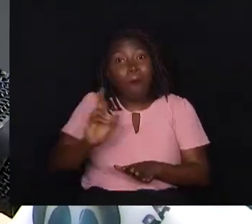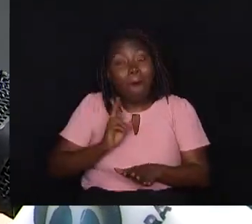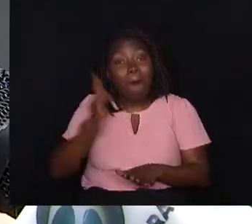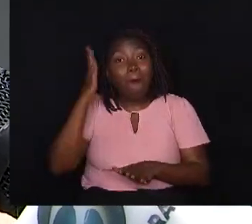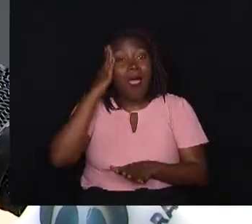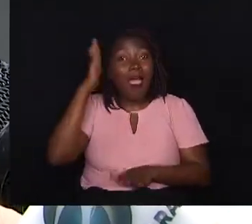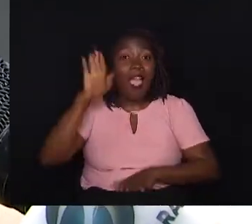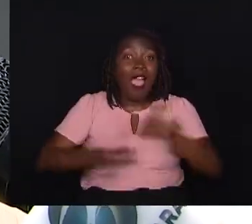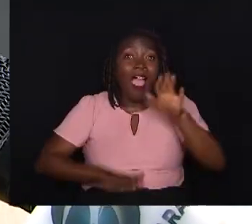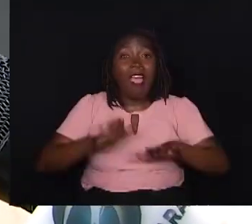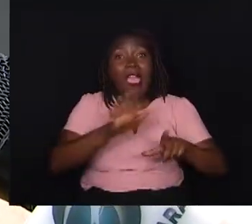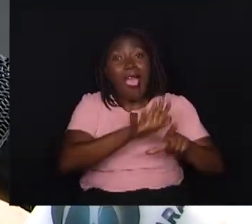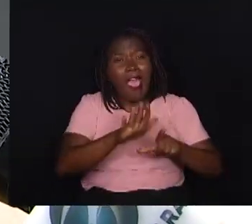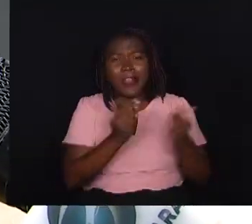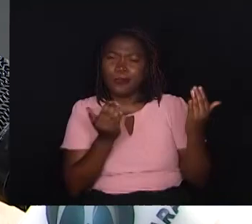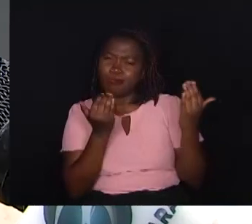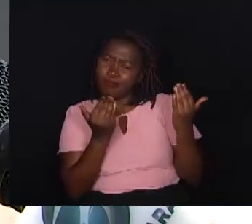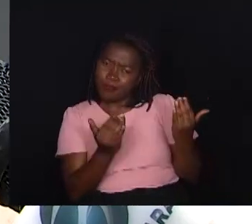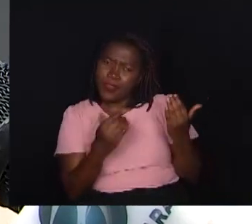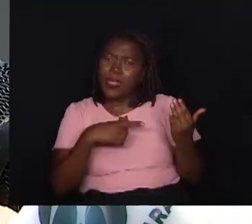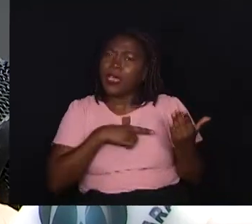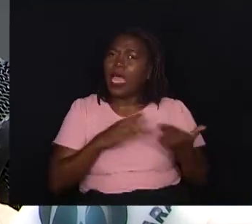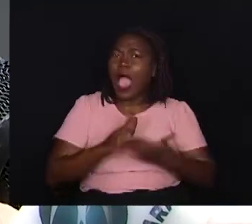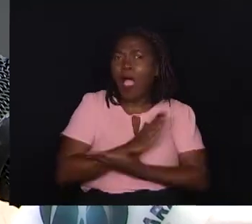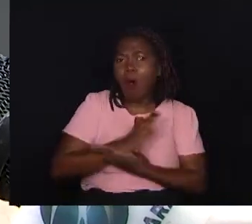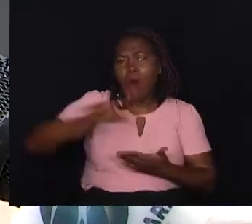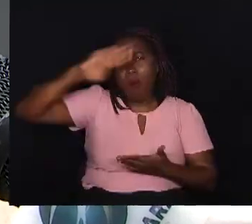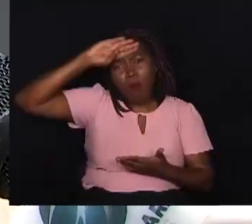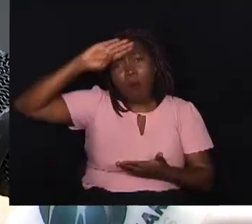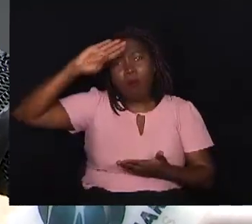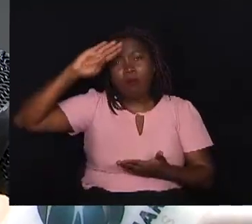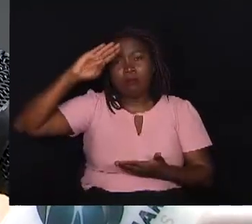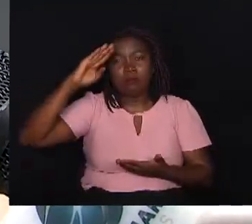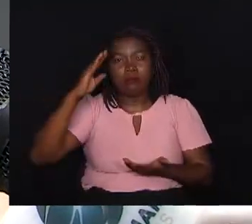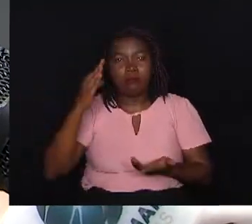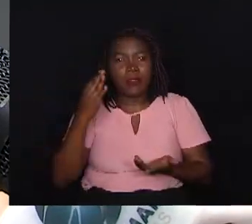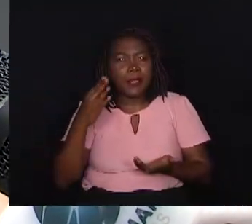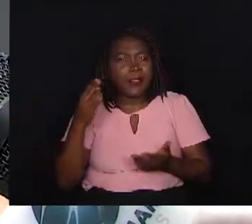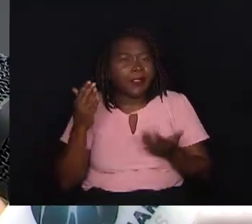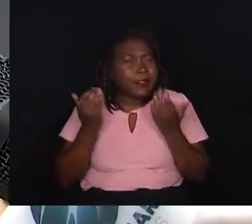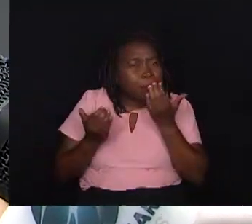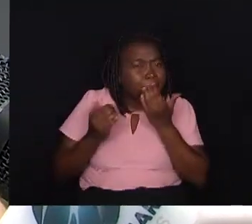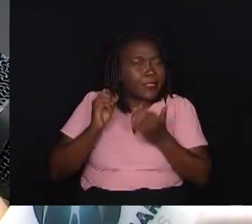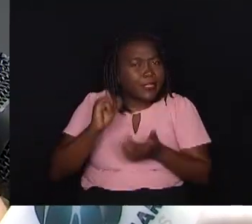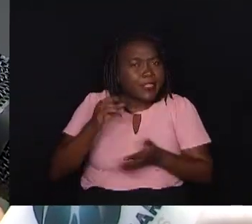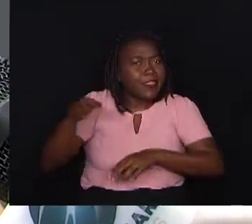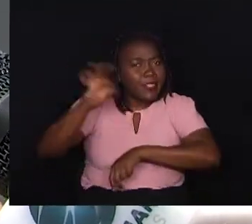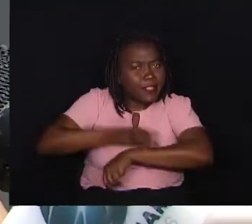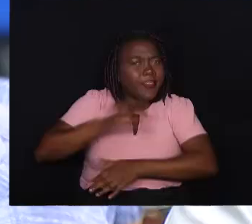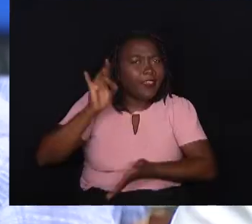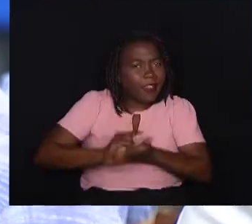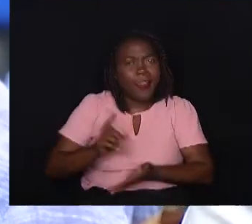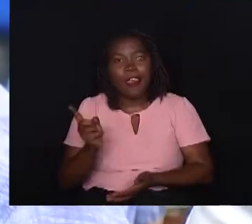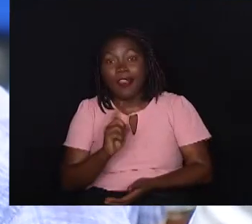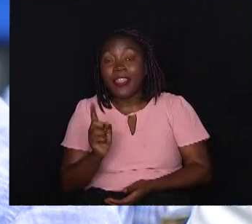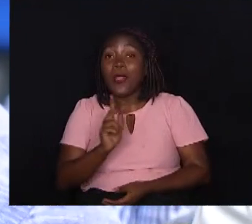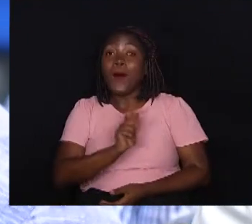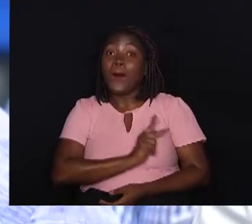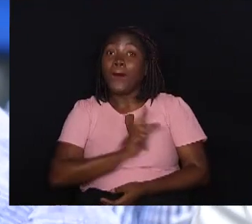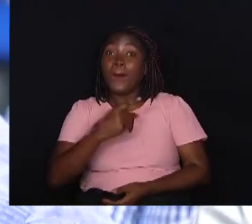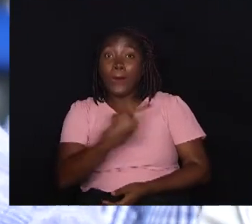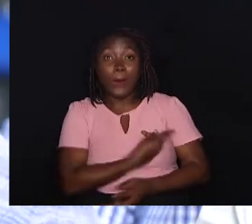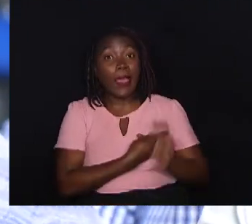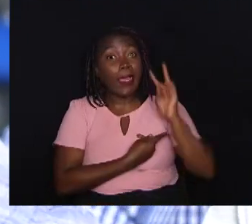resposta para a gente saber, às vezes, uma área duvidosa, que tem algumas febres que a gente está em dúvida se é dengue mesmo. O vereador Paulo